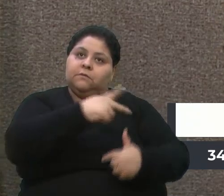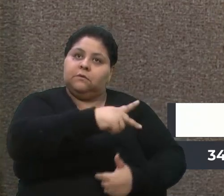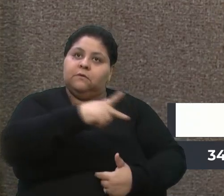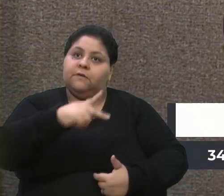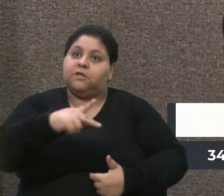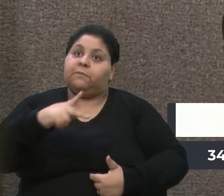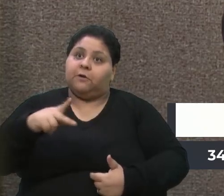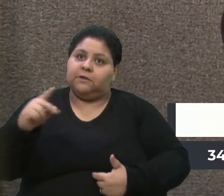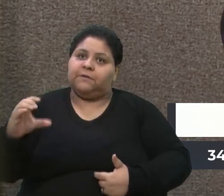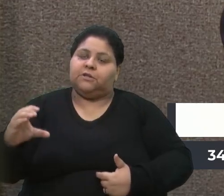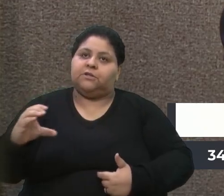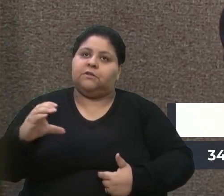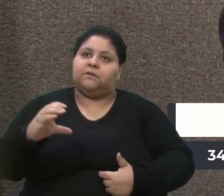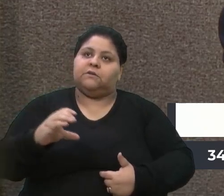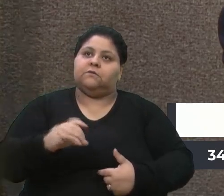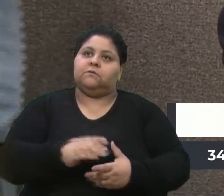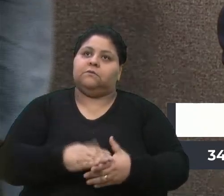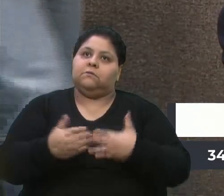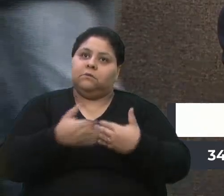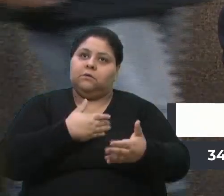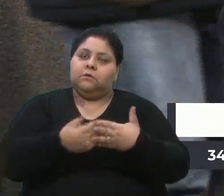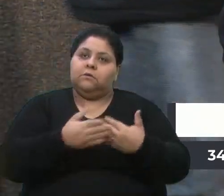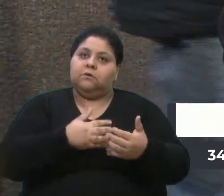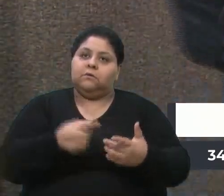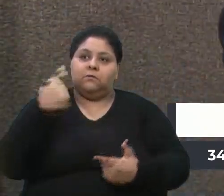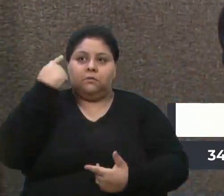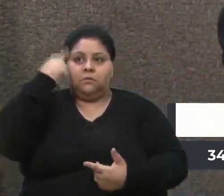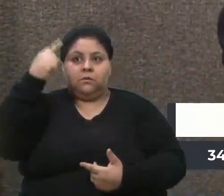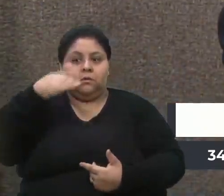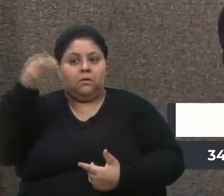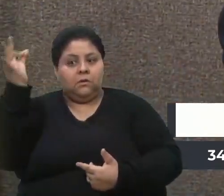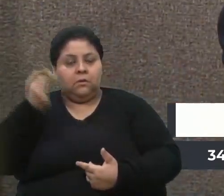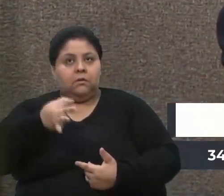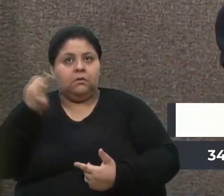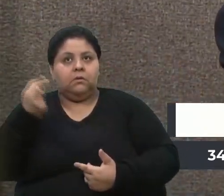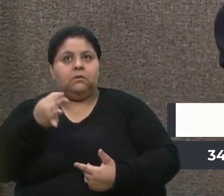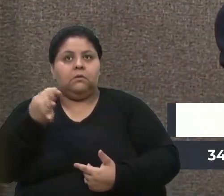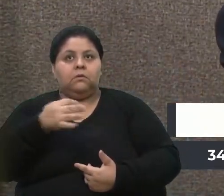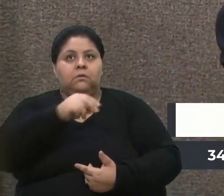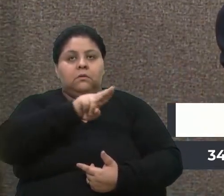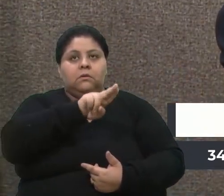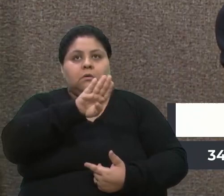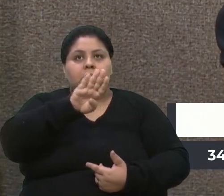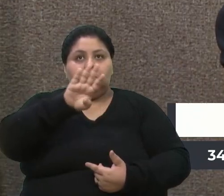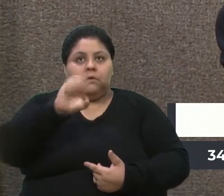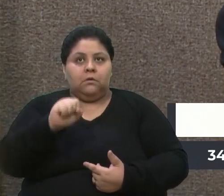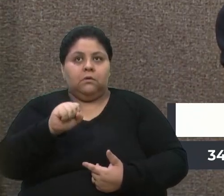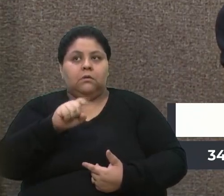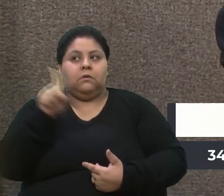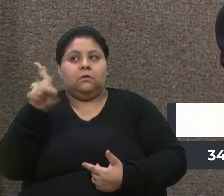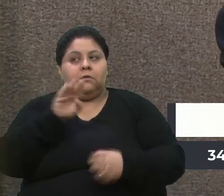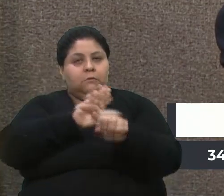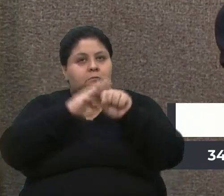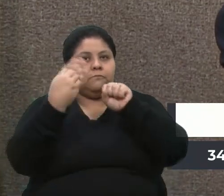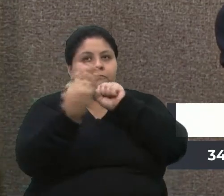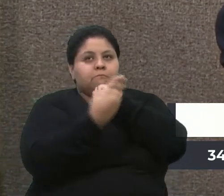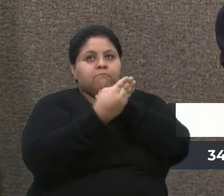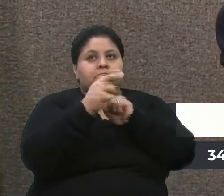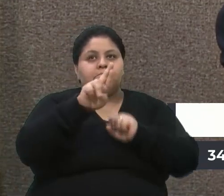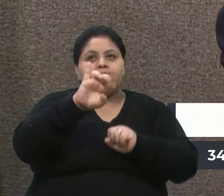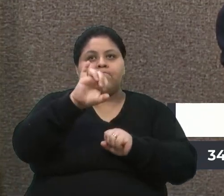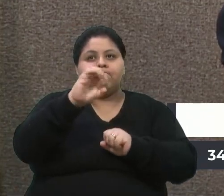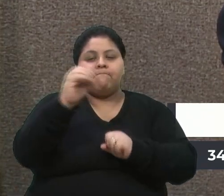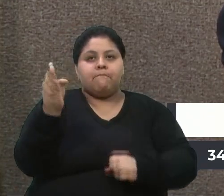usa, mas, de qualquer maneira, é uma ideia ótima. E a UBS do Rio Branco, por exemplo, que é uma das